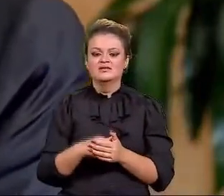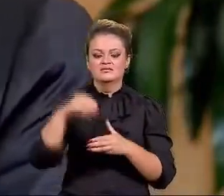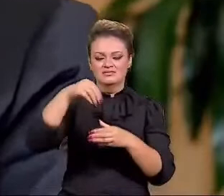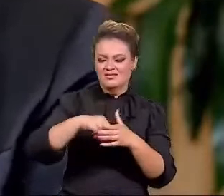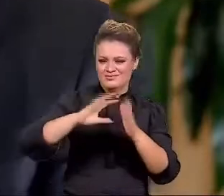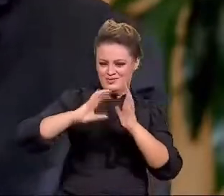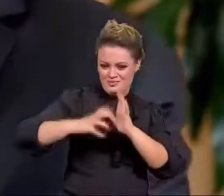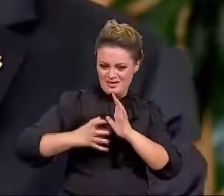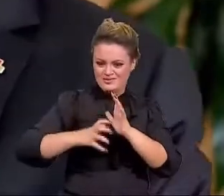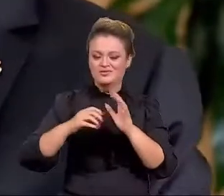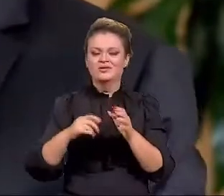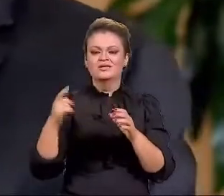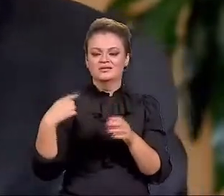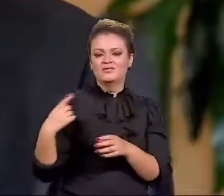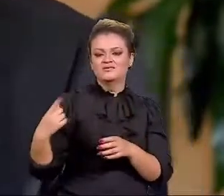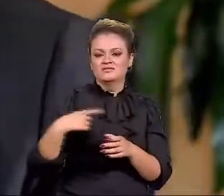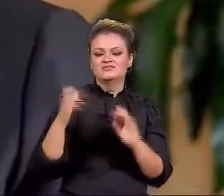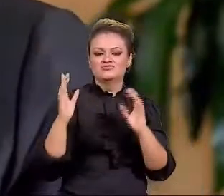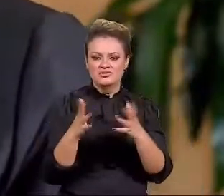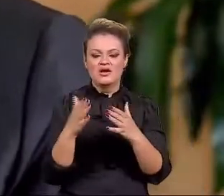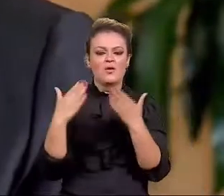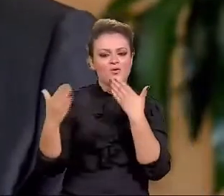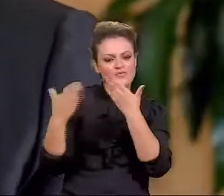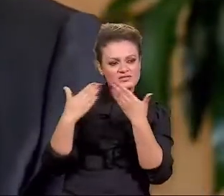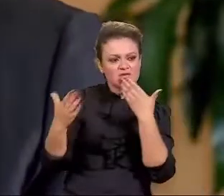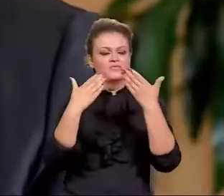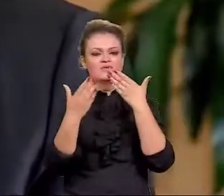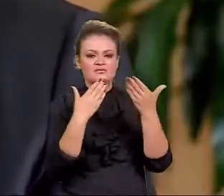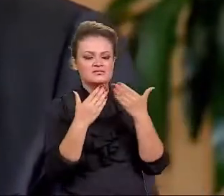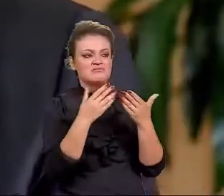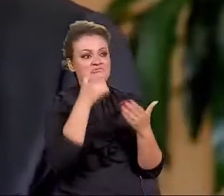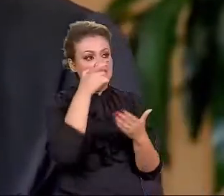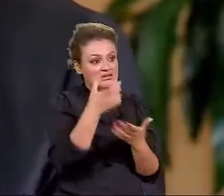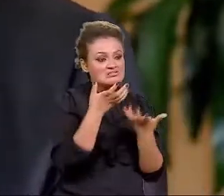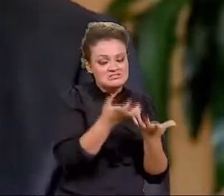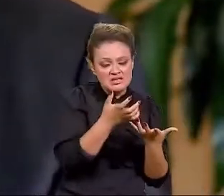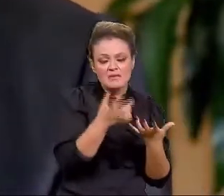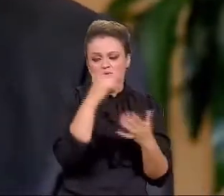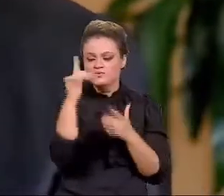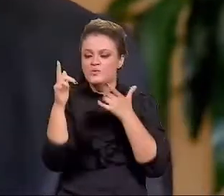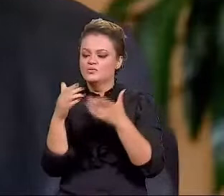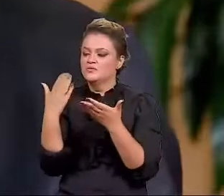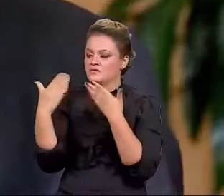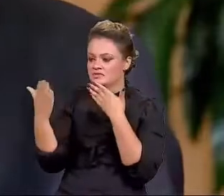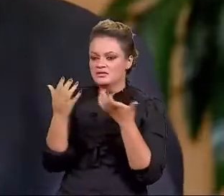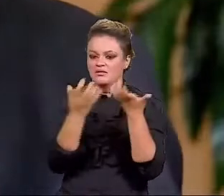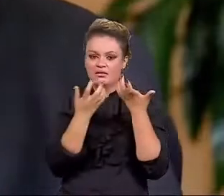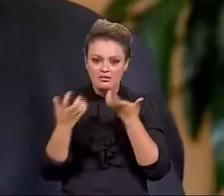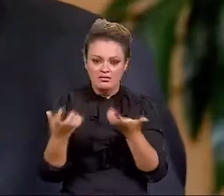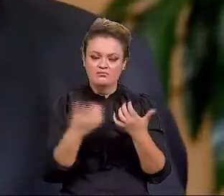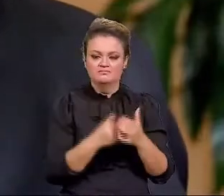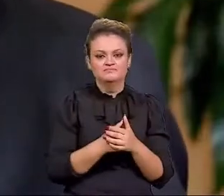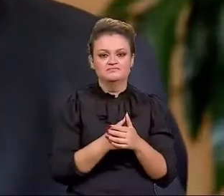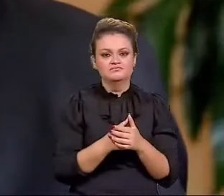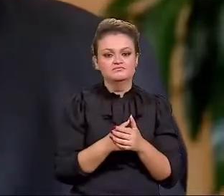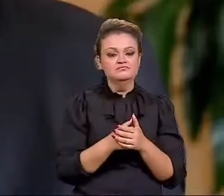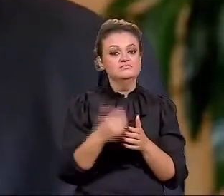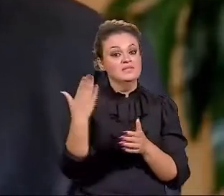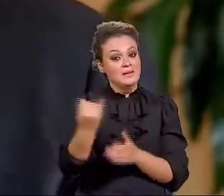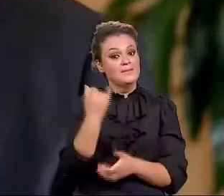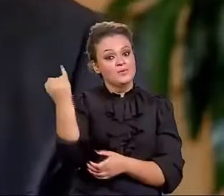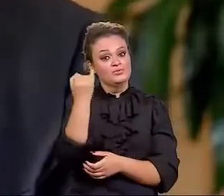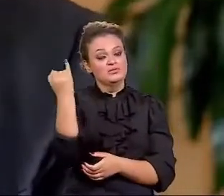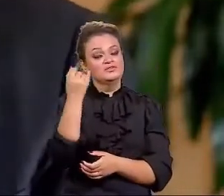de conversar e outros que têm interesse de conversar com o Brasil. E é extremamente importante para o futuro da nossa